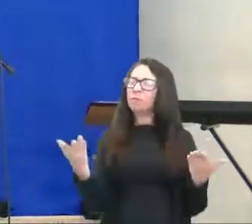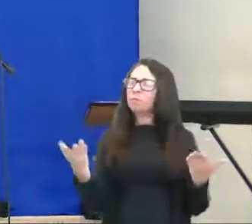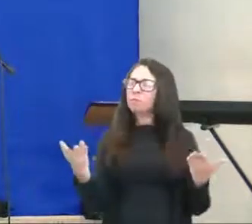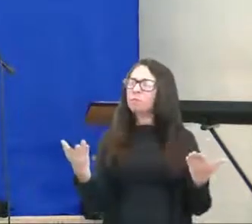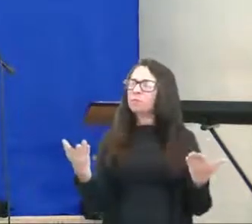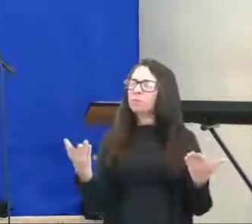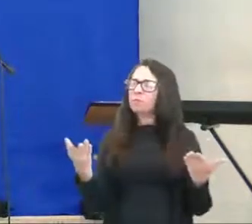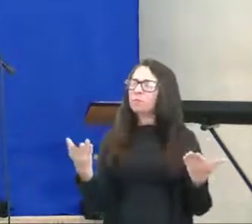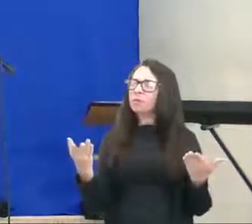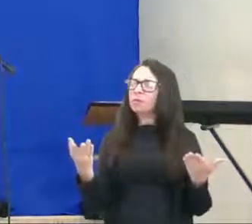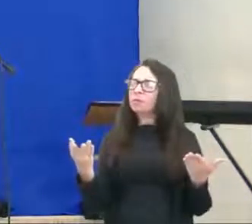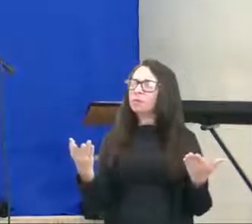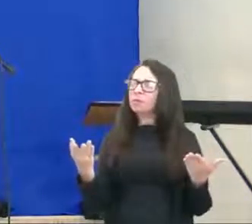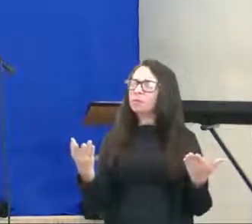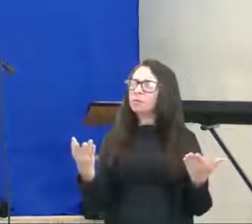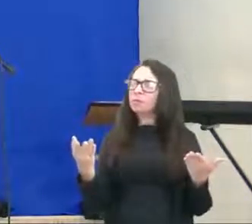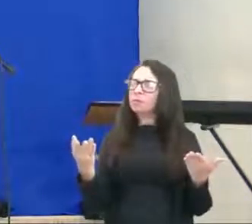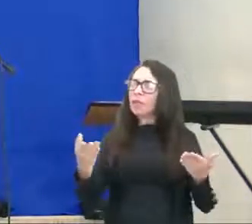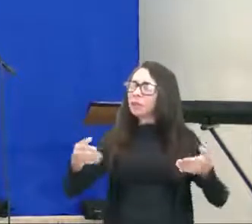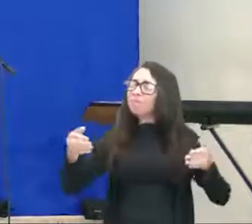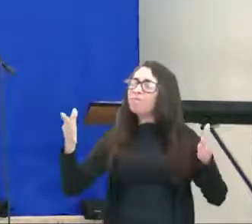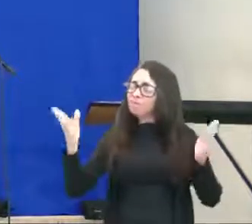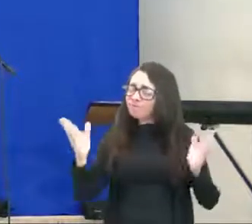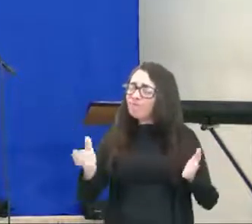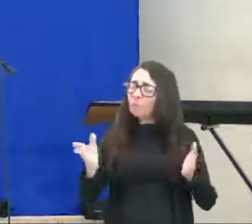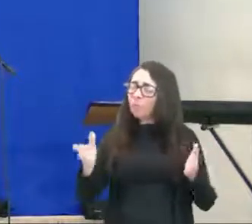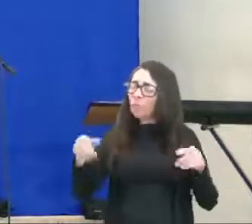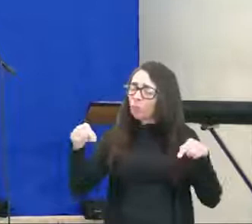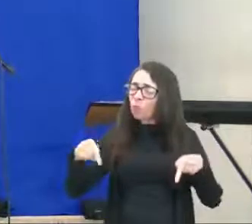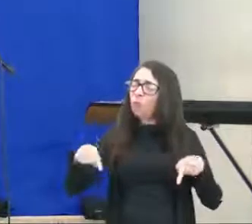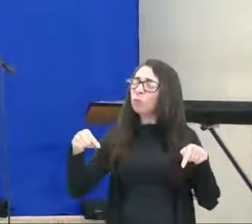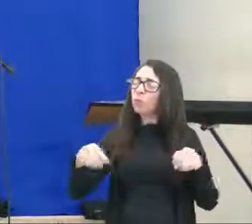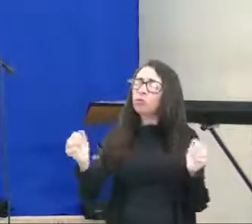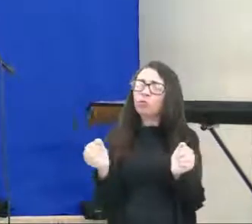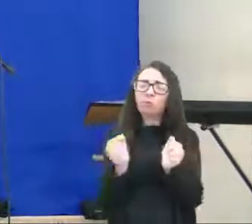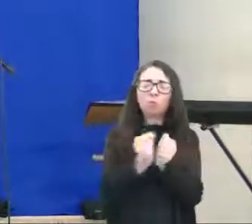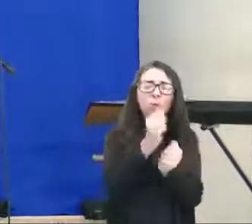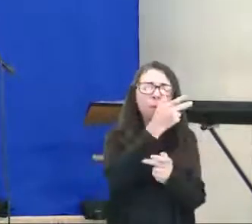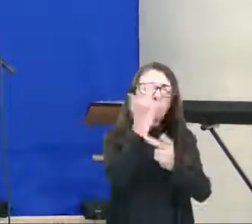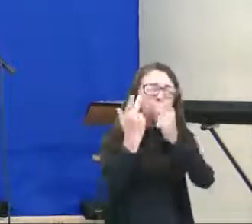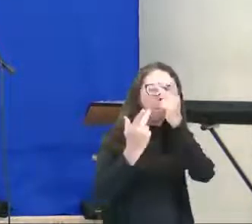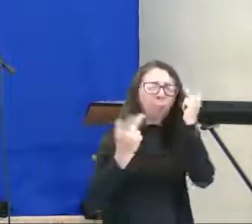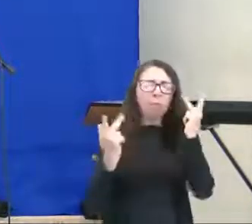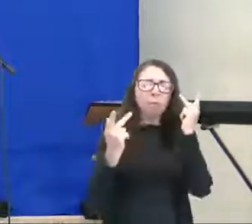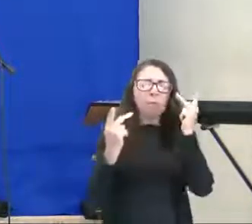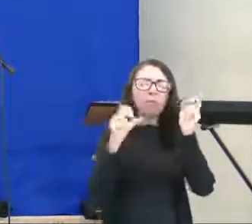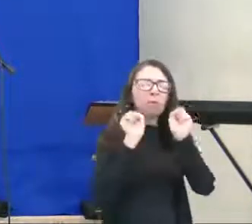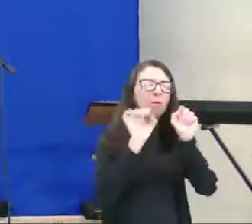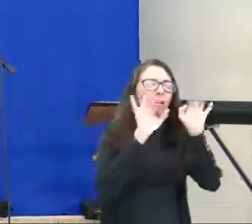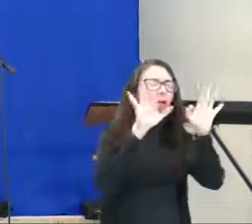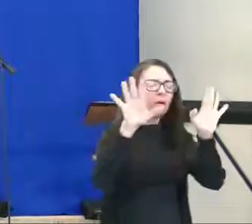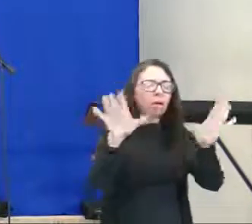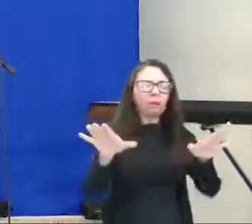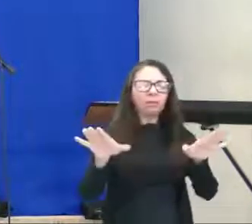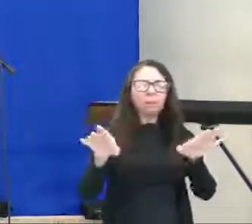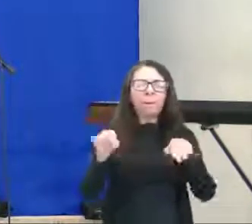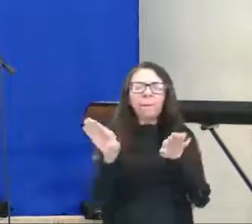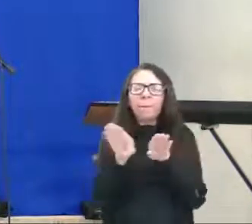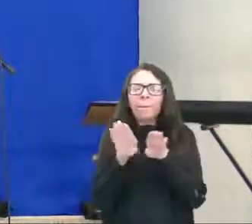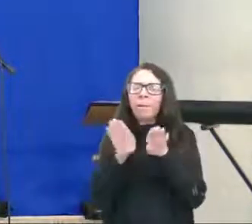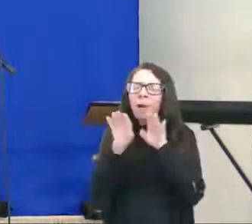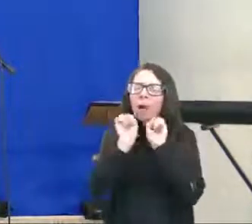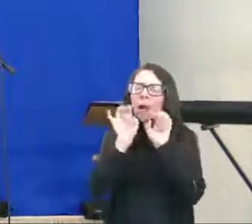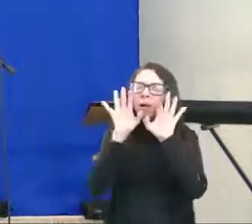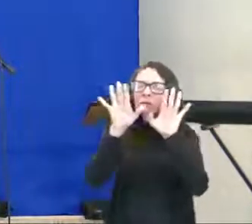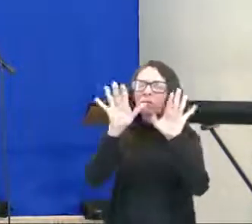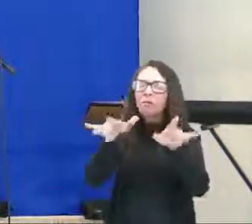estão nos assistindo online pela internet, Senhor. E que o Senhor venha ter misericórdia de nós, nos